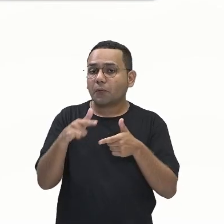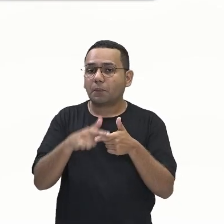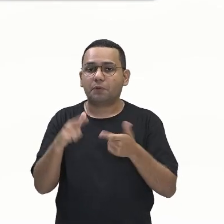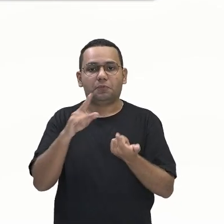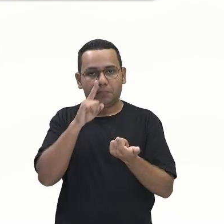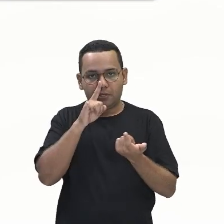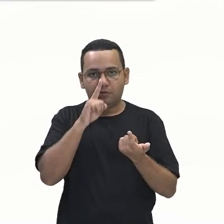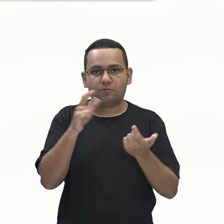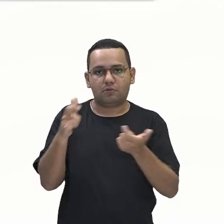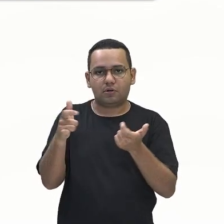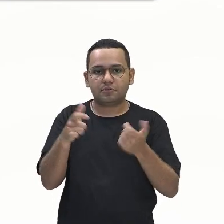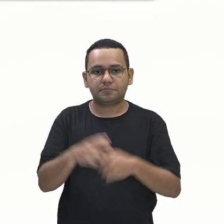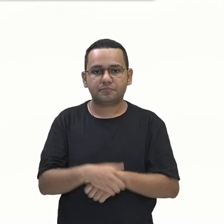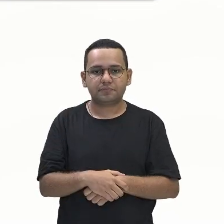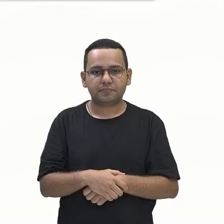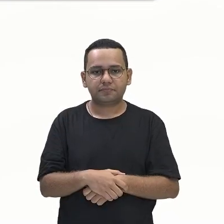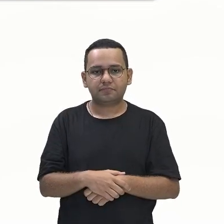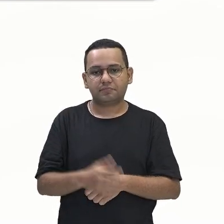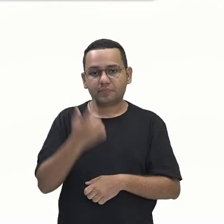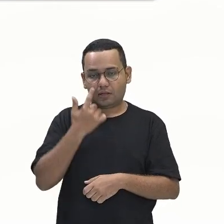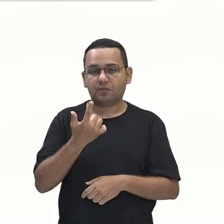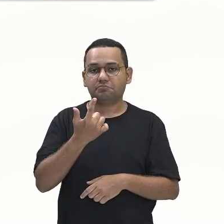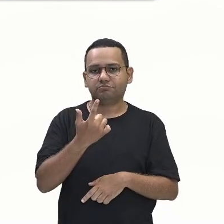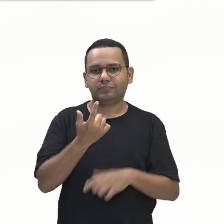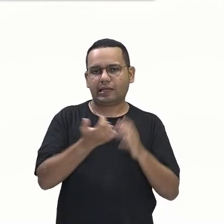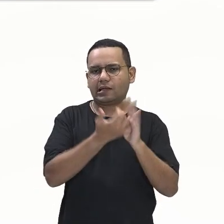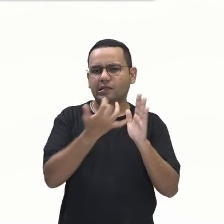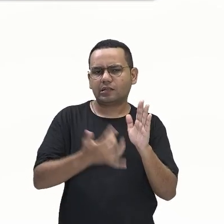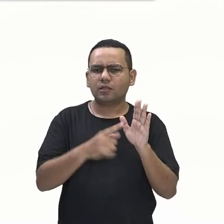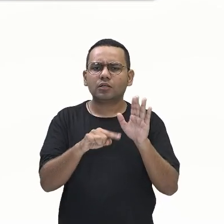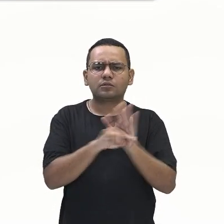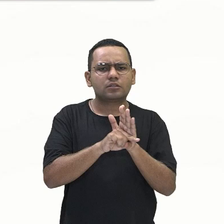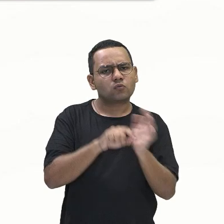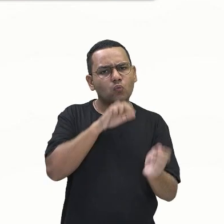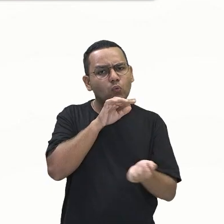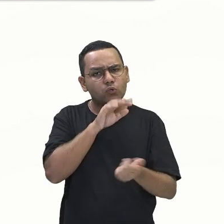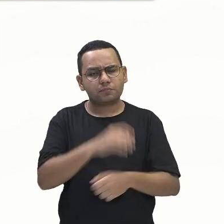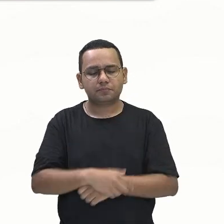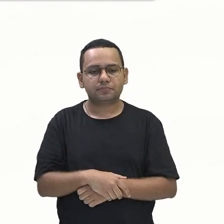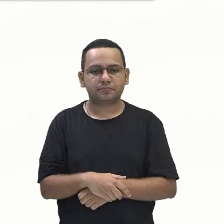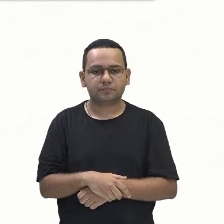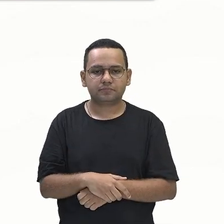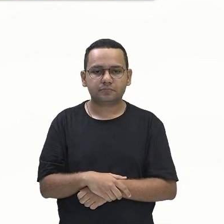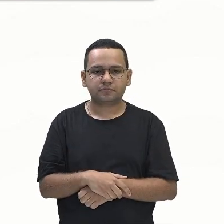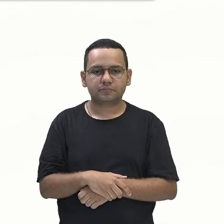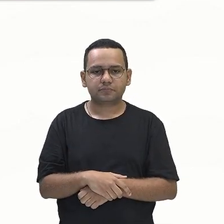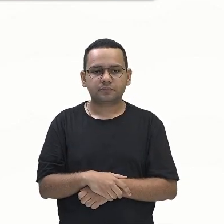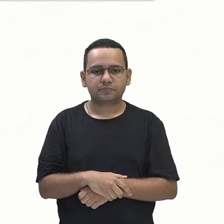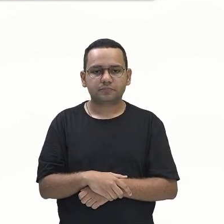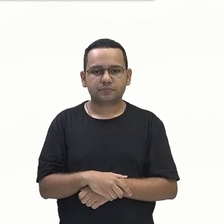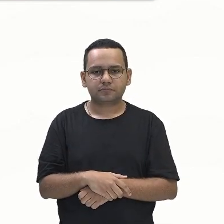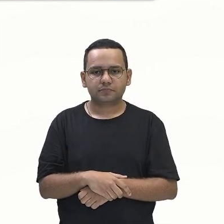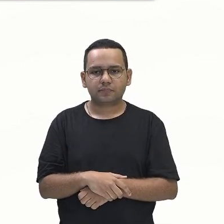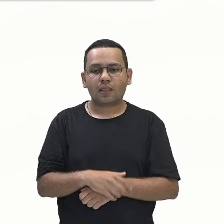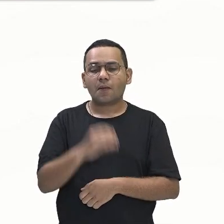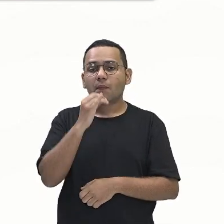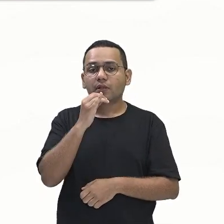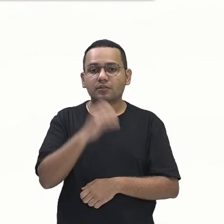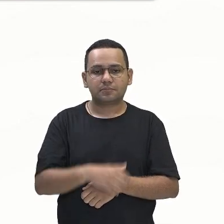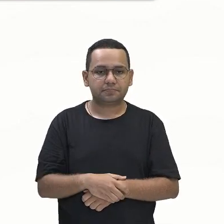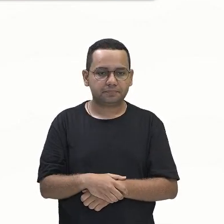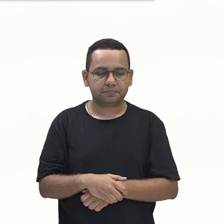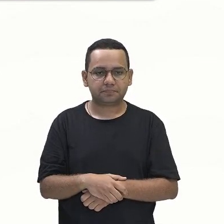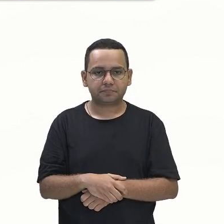vamos chamar de aspectos negativos, tá? Então, quando nós temos degradação dos